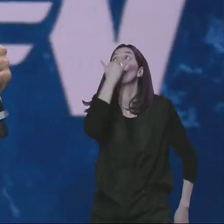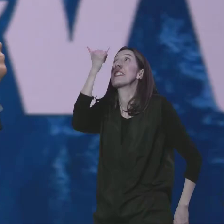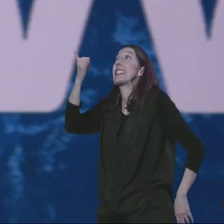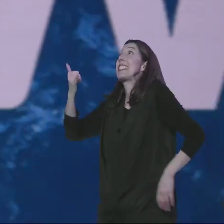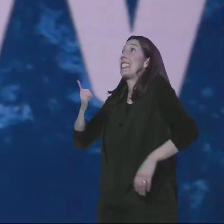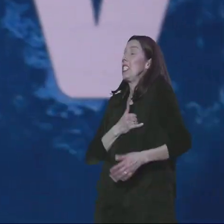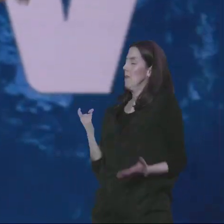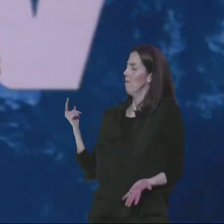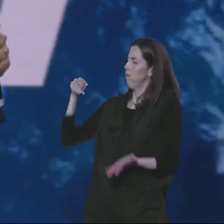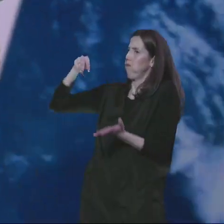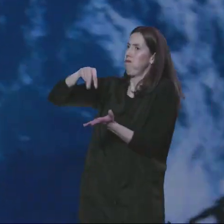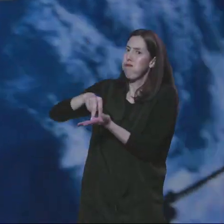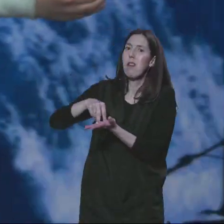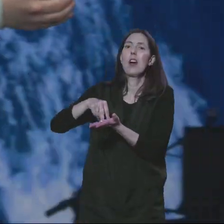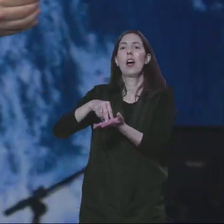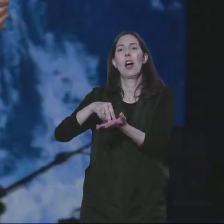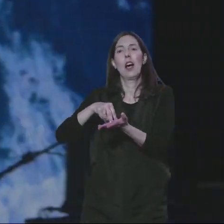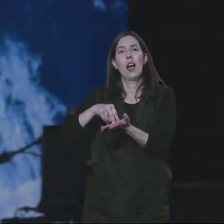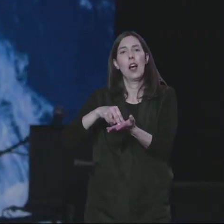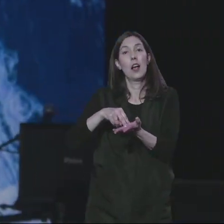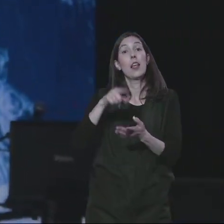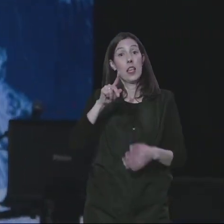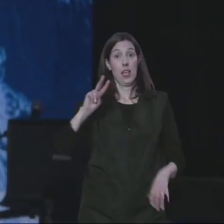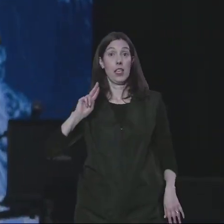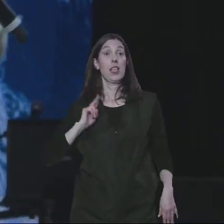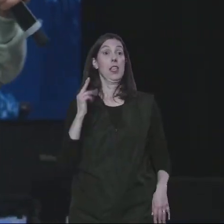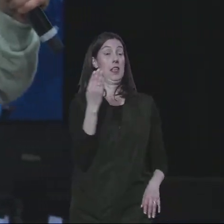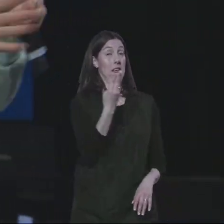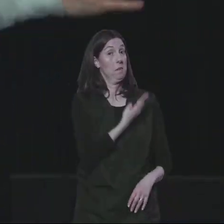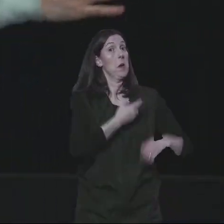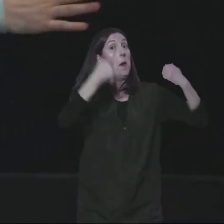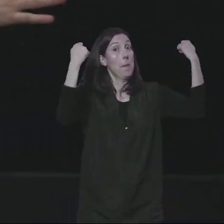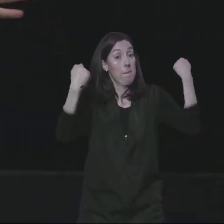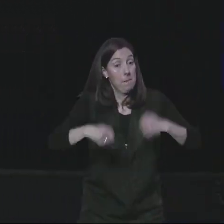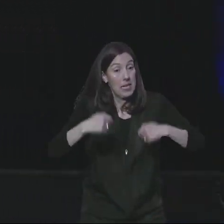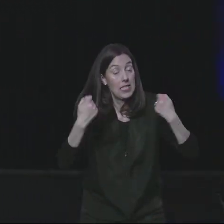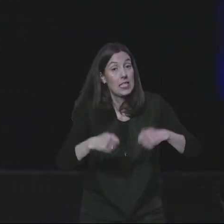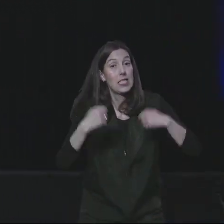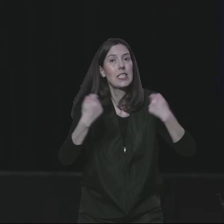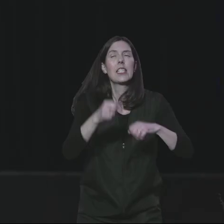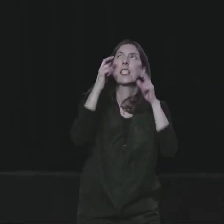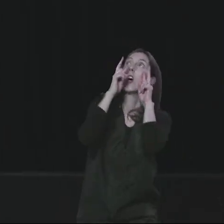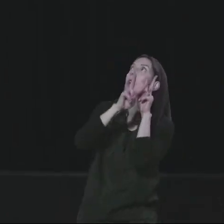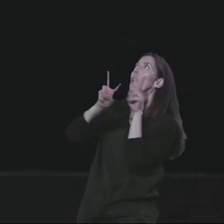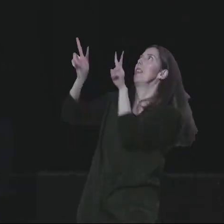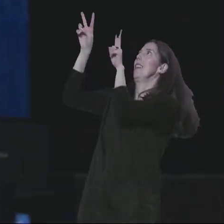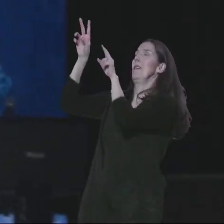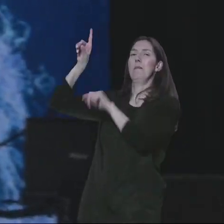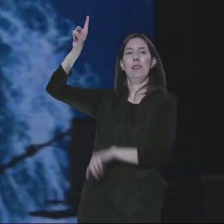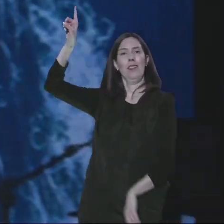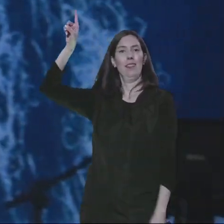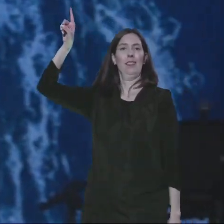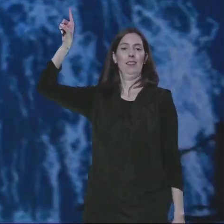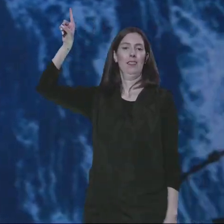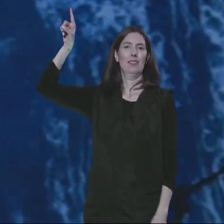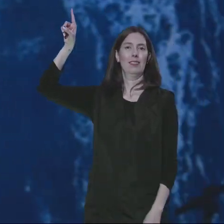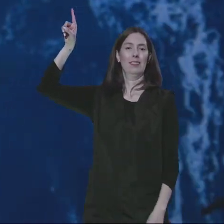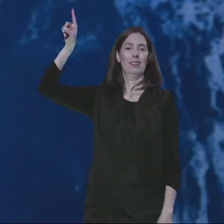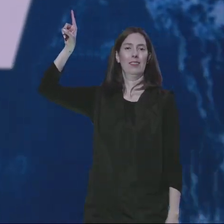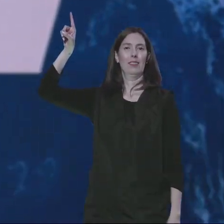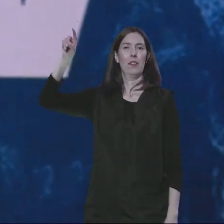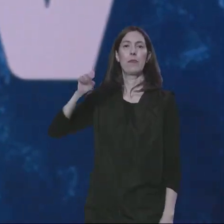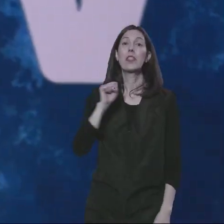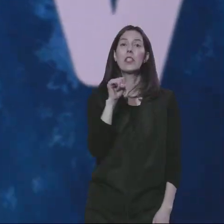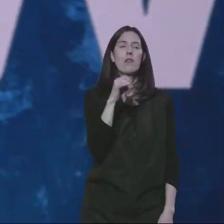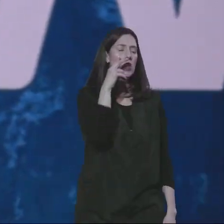texto, ele dá a receita para você se levantar. Você tem que olhar para Cristo. Se você olhar para onde você